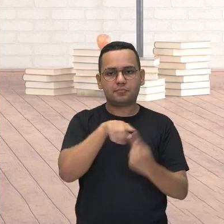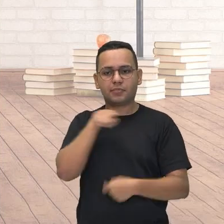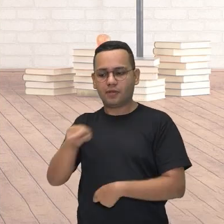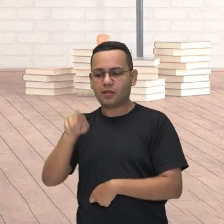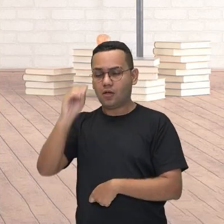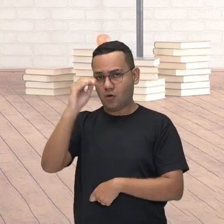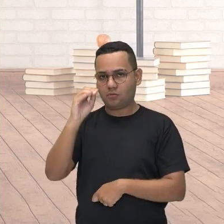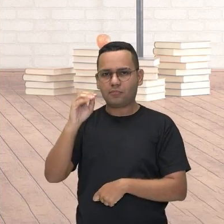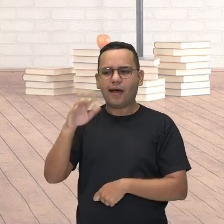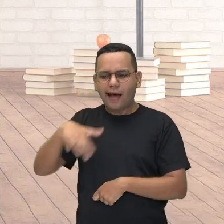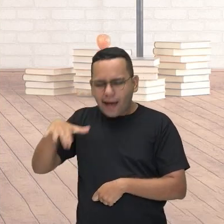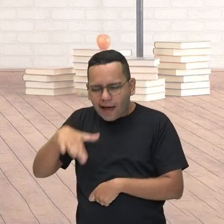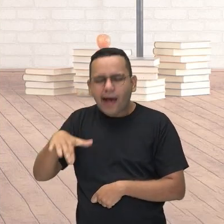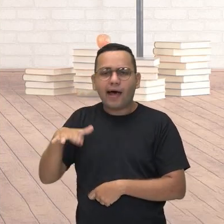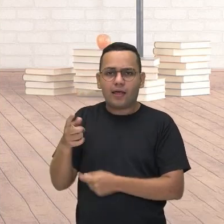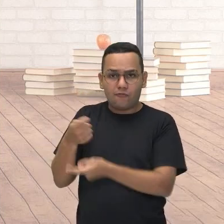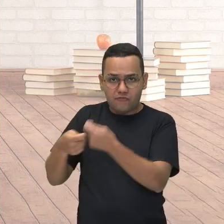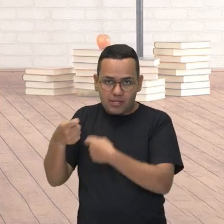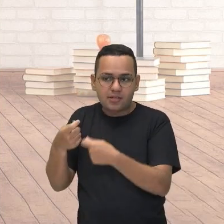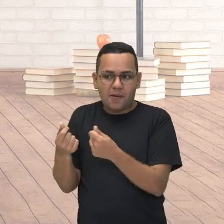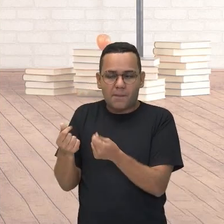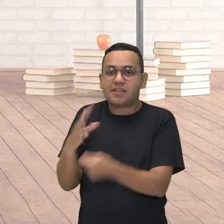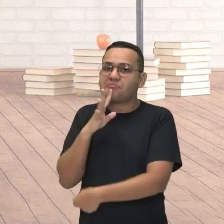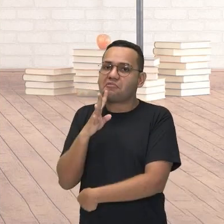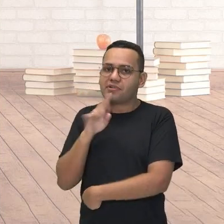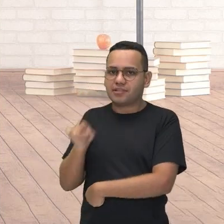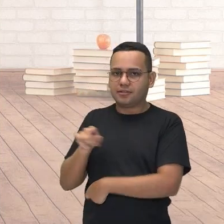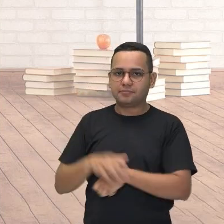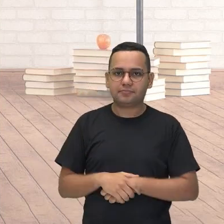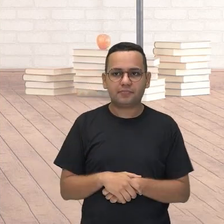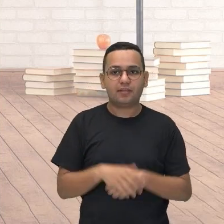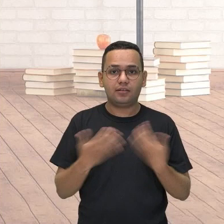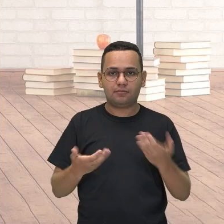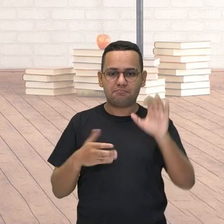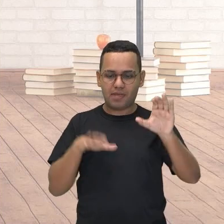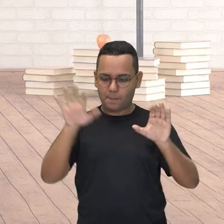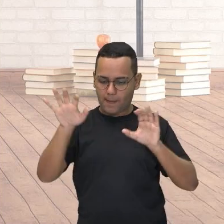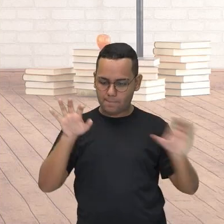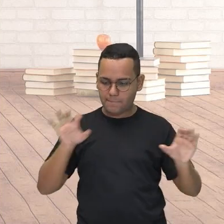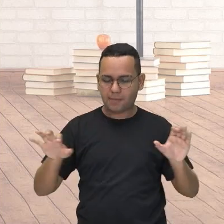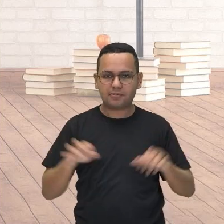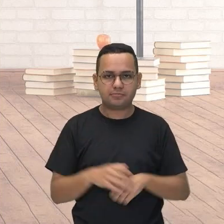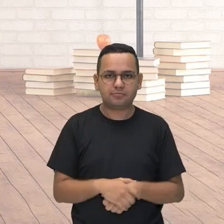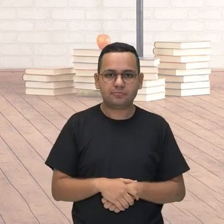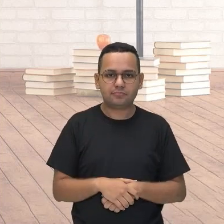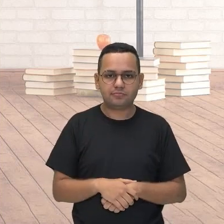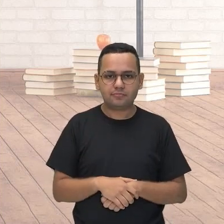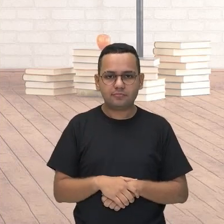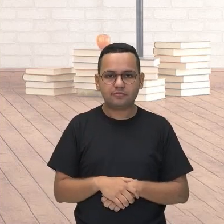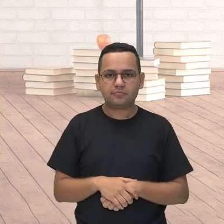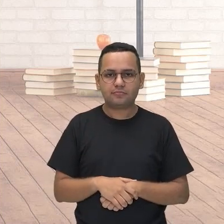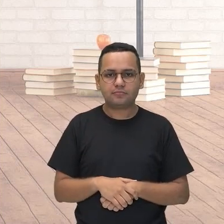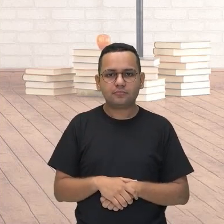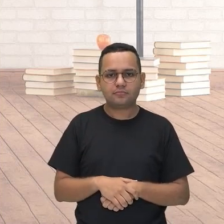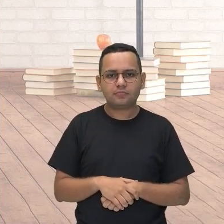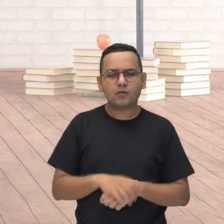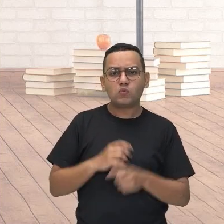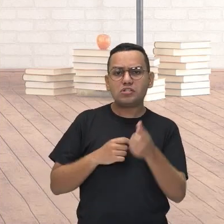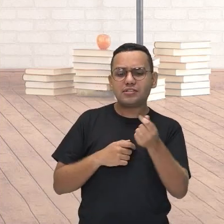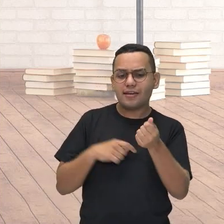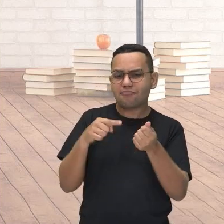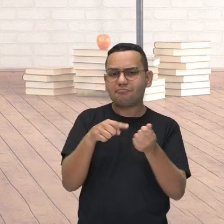conhecimento dos custos. Esse é o meu planejamento financeiro. Eu tenho que controlar as minhas finanças, eu tenho